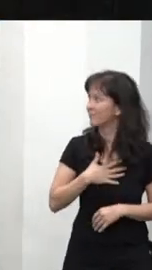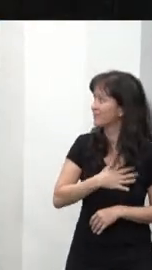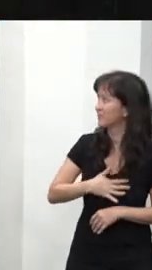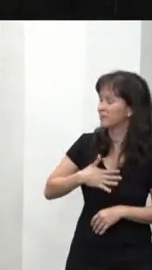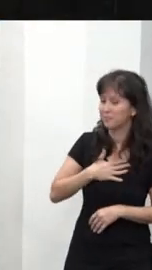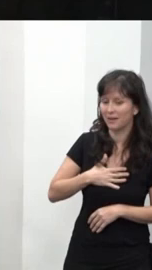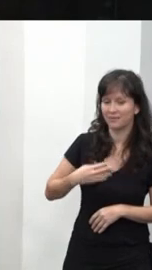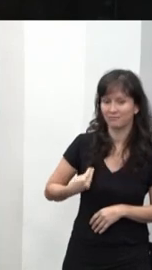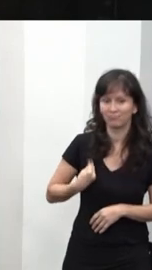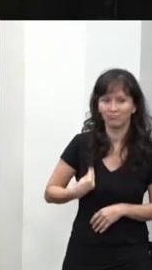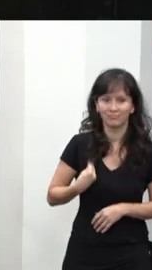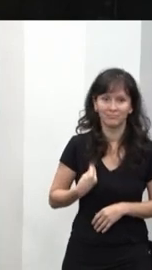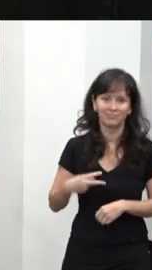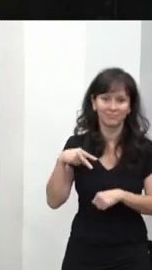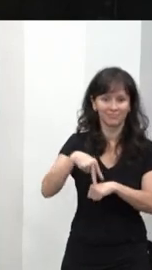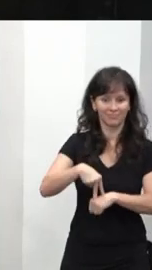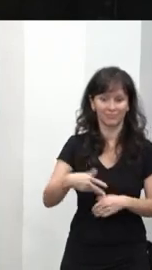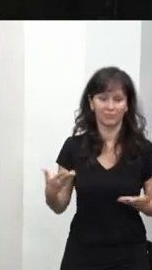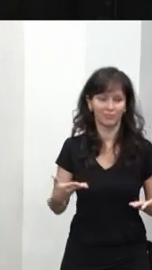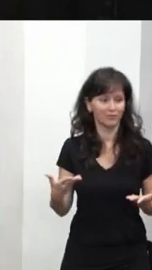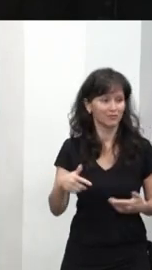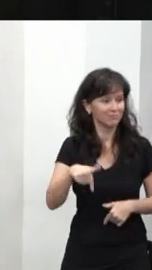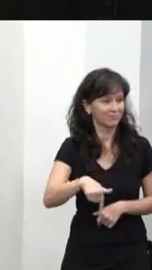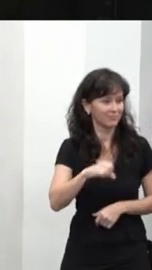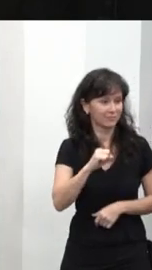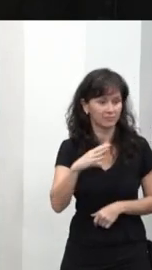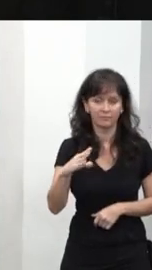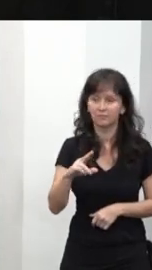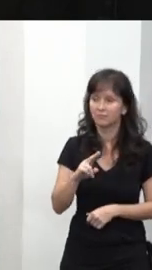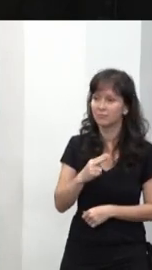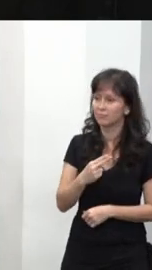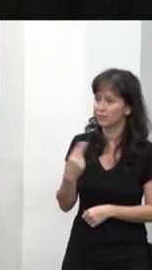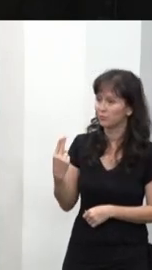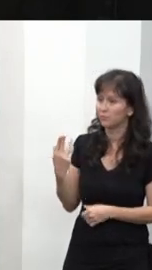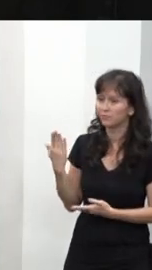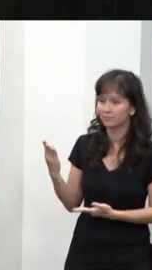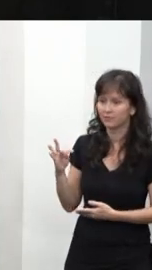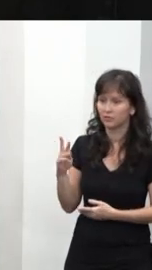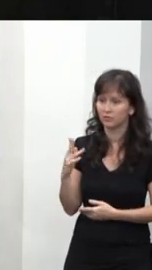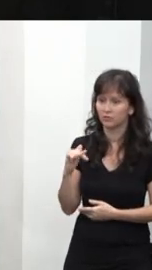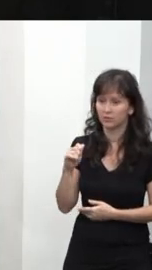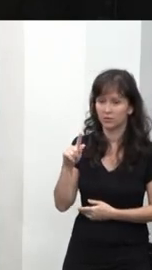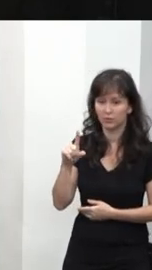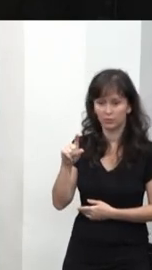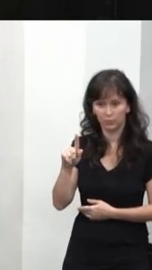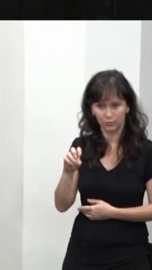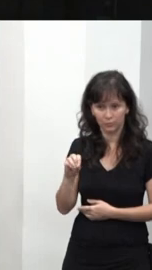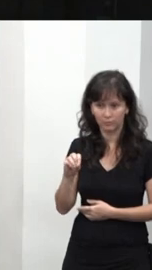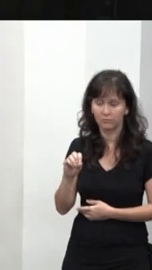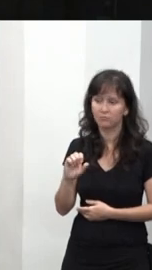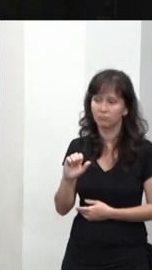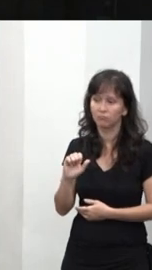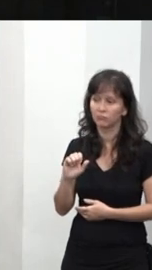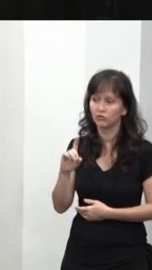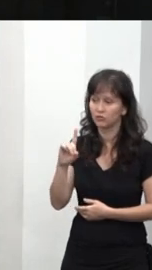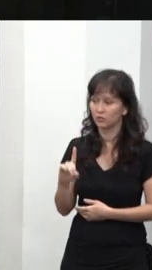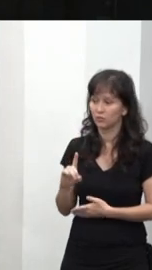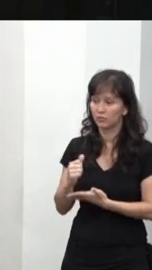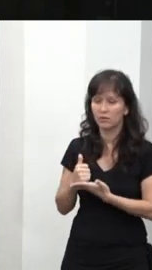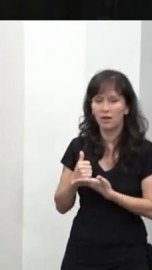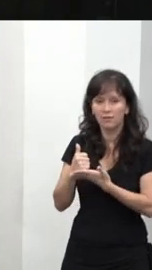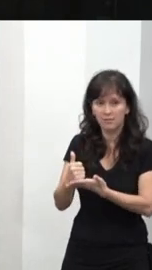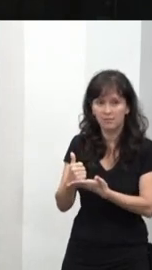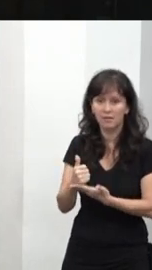aqui em Santa Catarina meu nome é Thiago sou diretor de assistência técnica estados e municípios